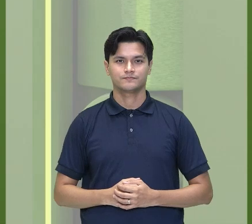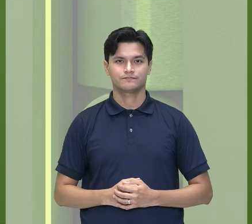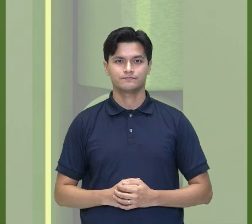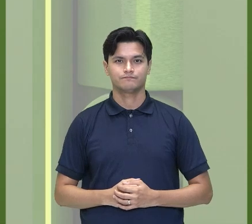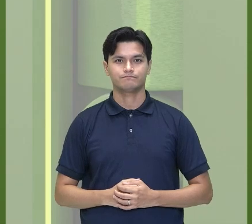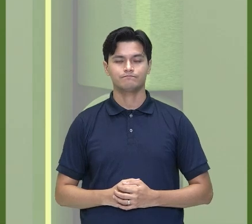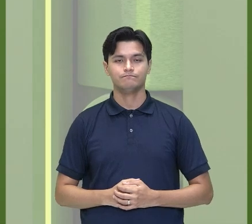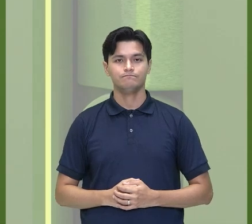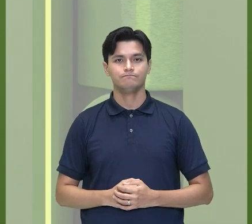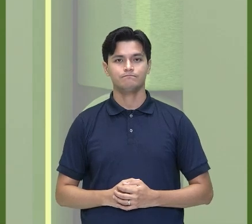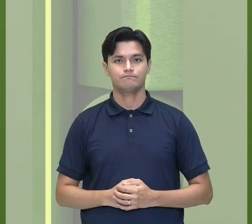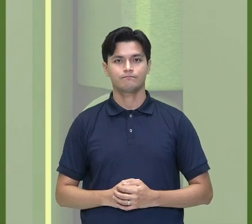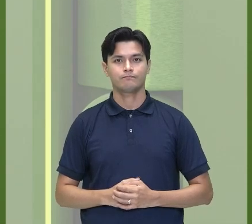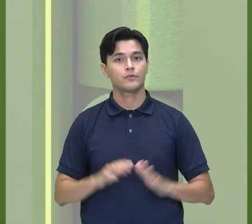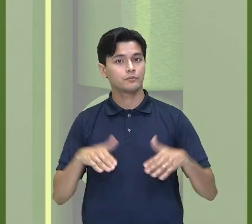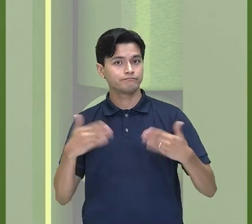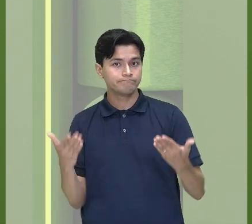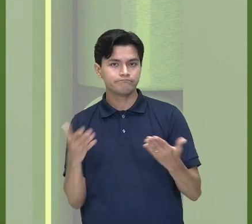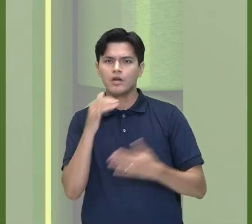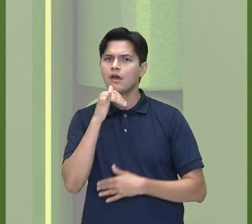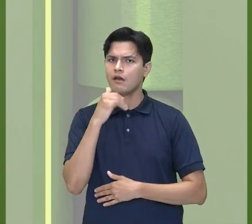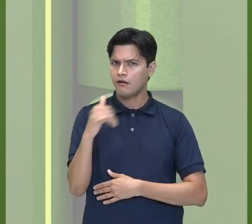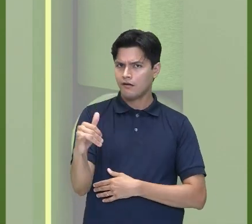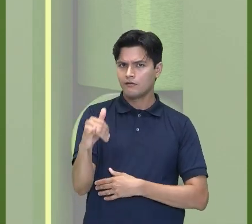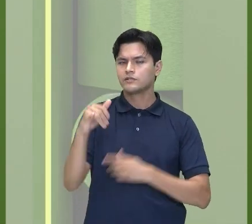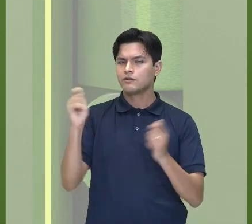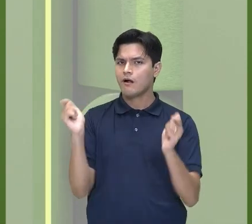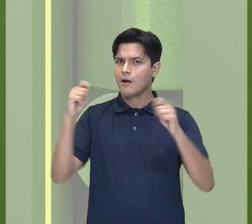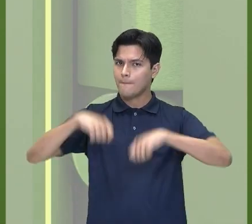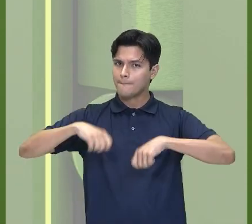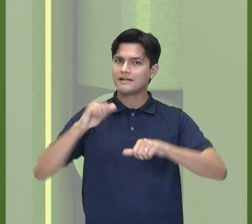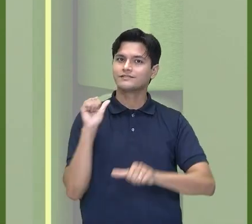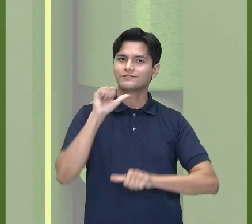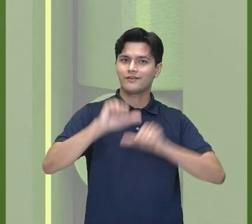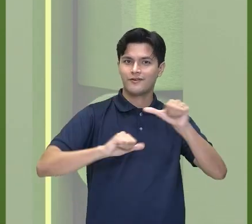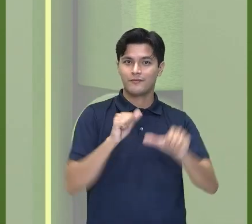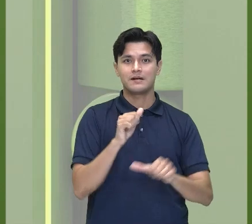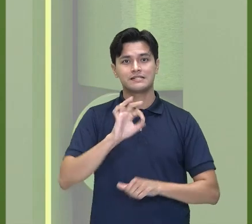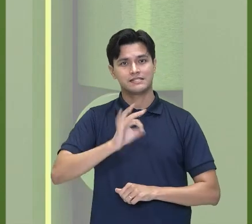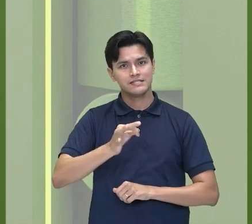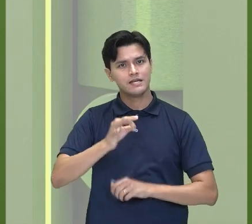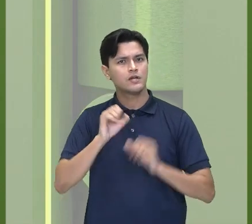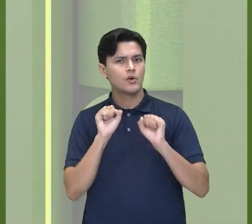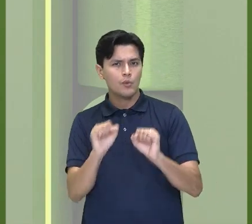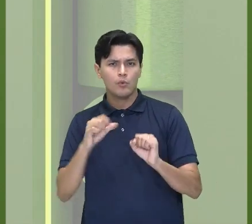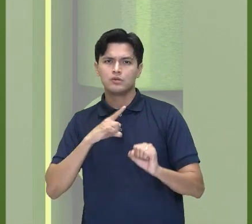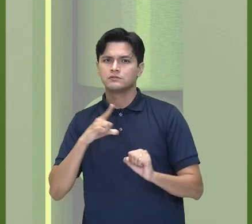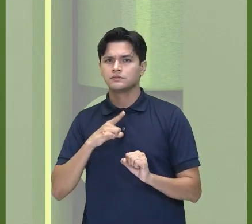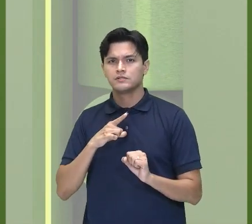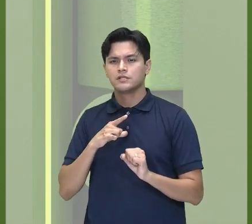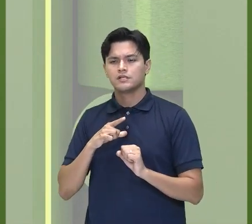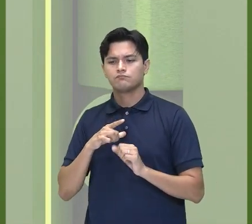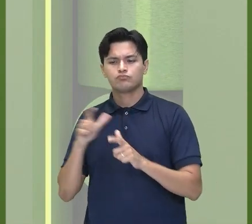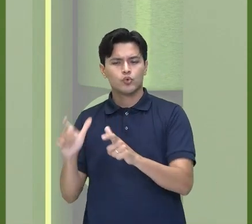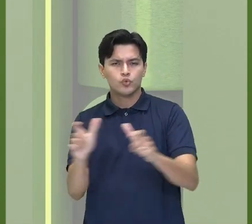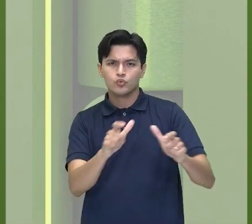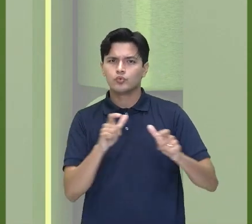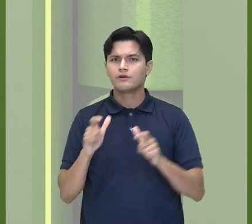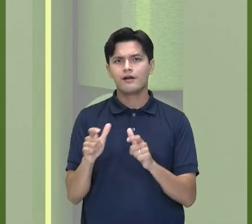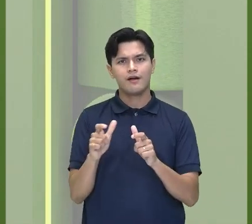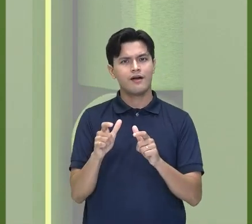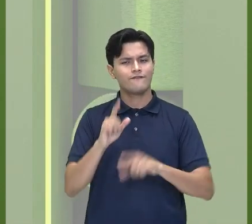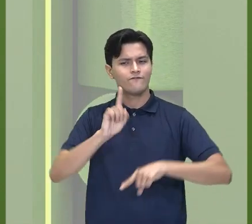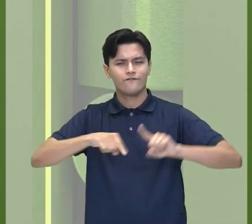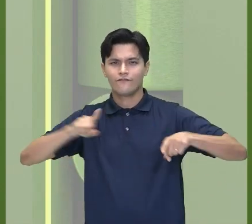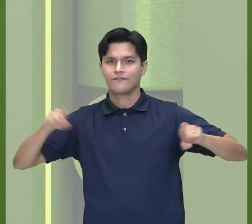Olha só, como a energia ela pode se transformar, né? Então ela pode estar em diversas formas ao mesmo tempo. A